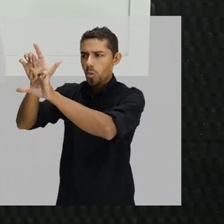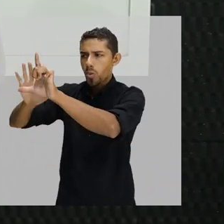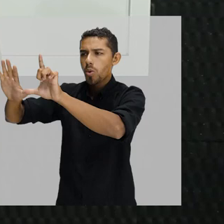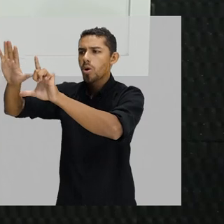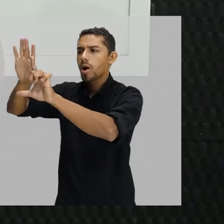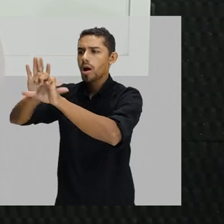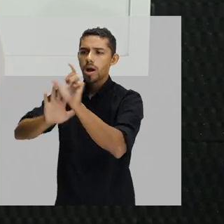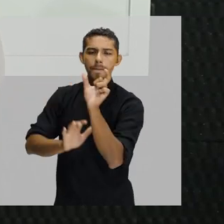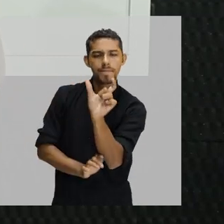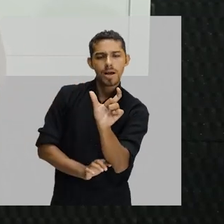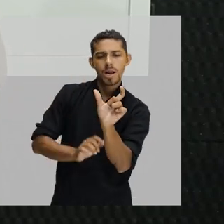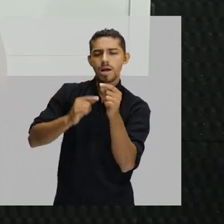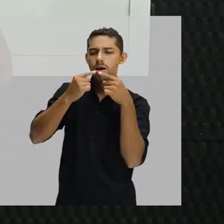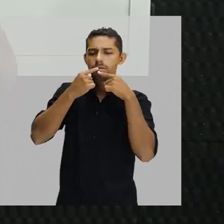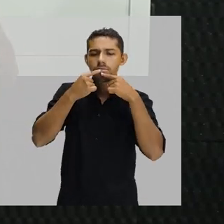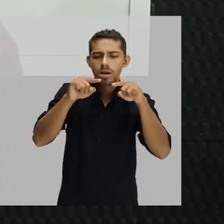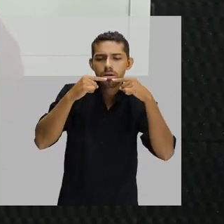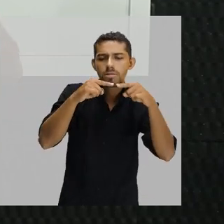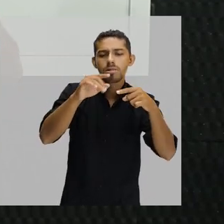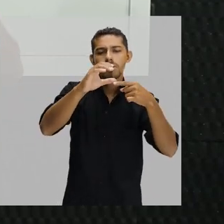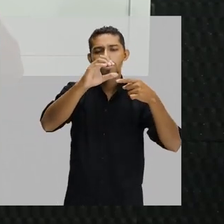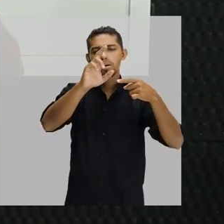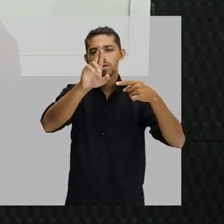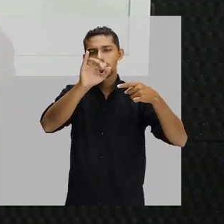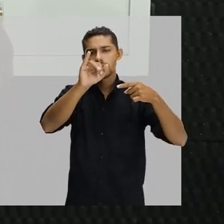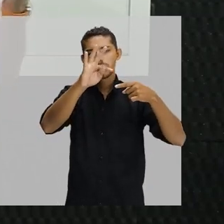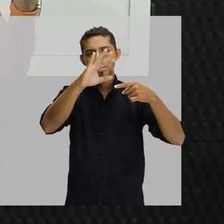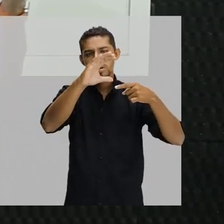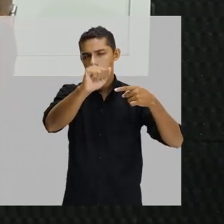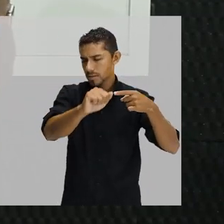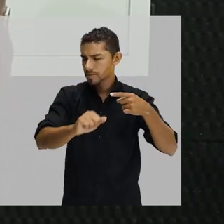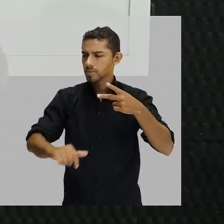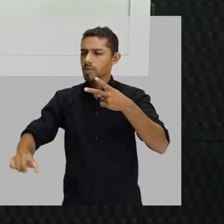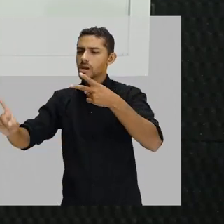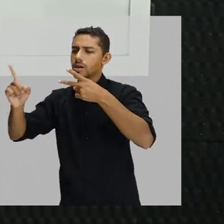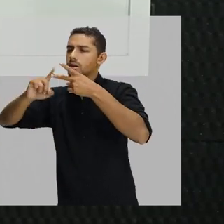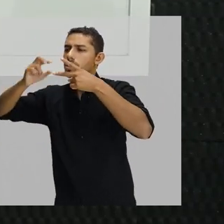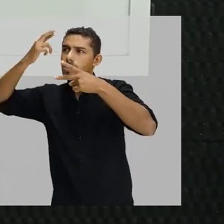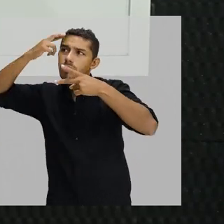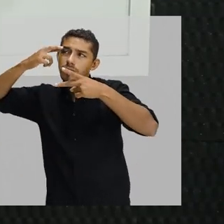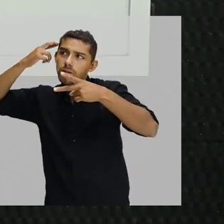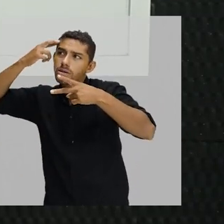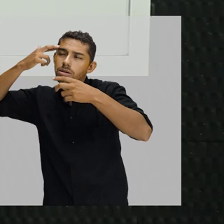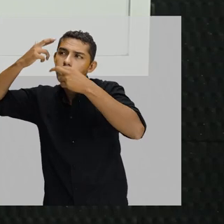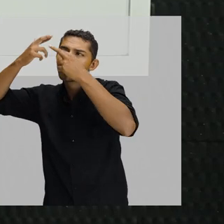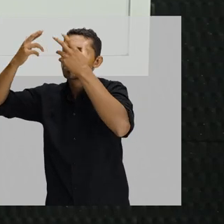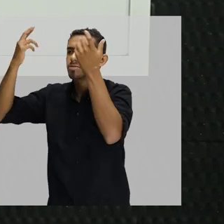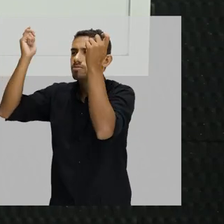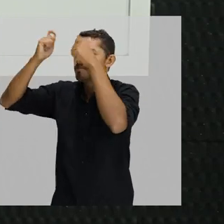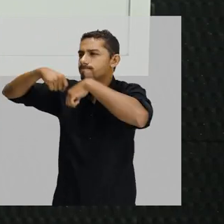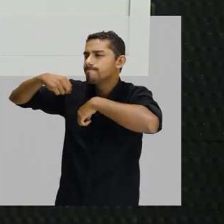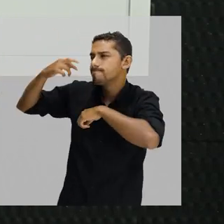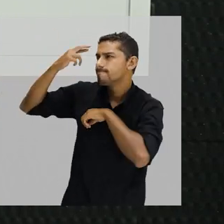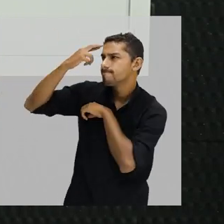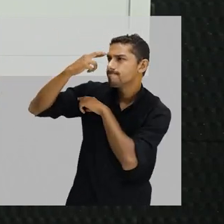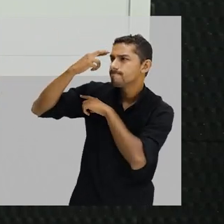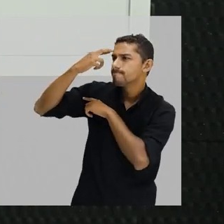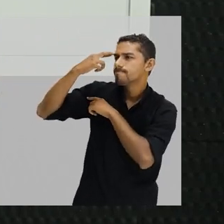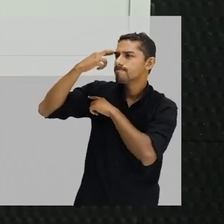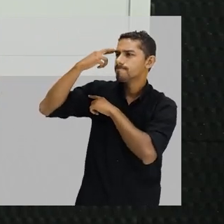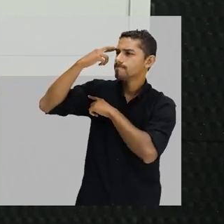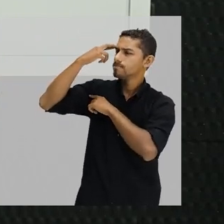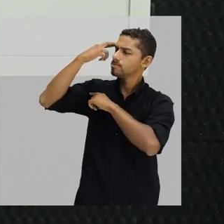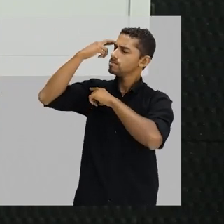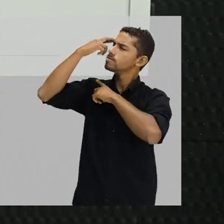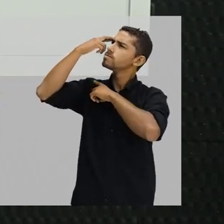palavra crítica, reflexão. Todos os elementos da filosofia, a radicalidade, por exemplo, a palavra reflexão, ela traduz muito bem o que a